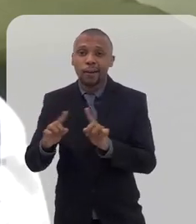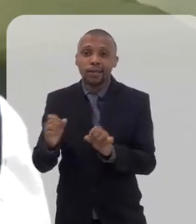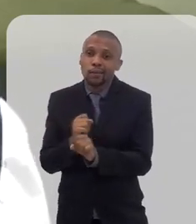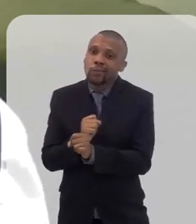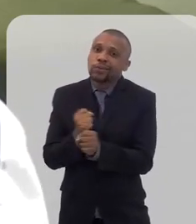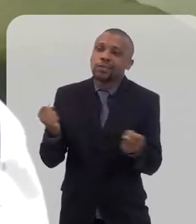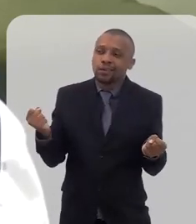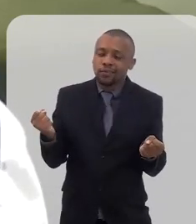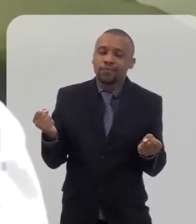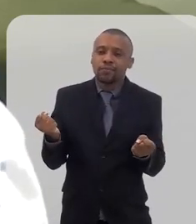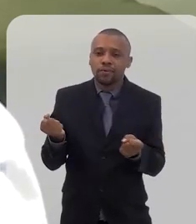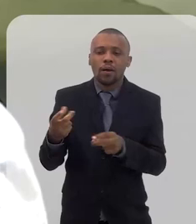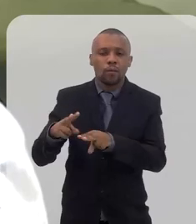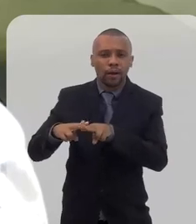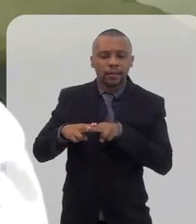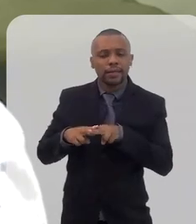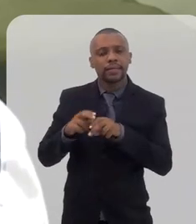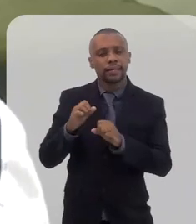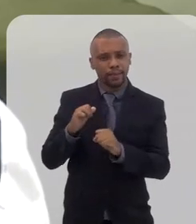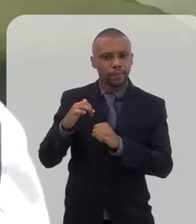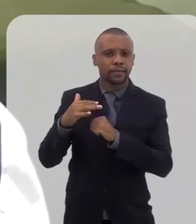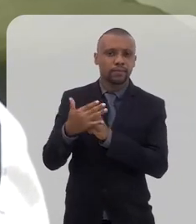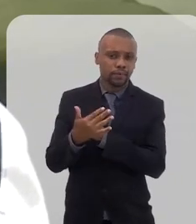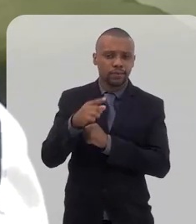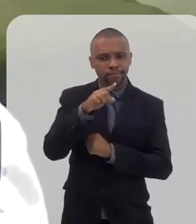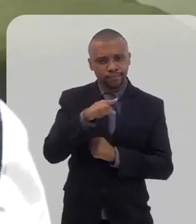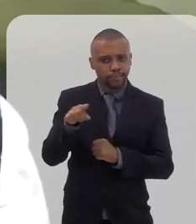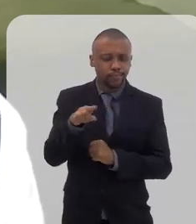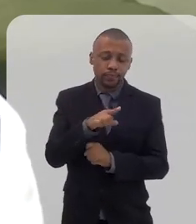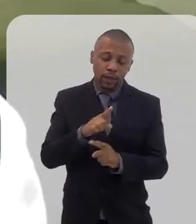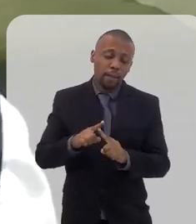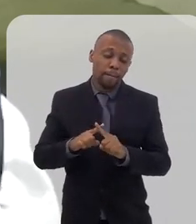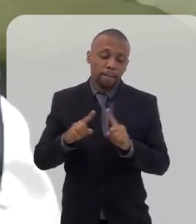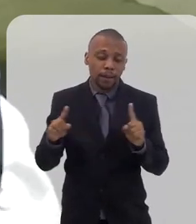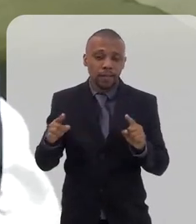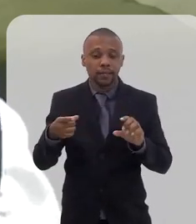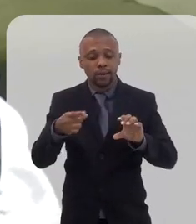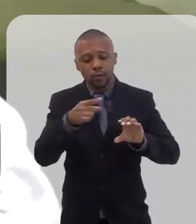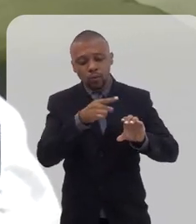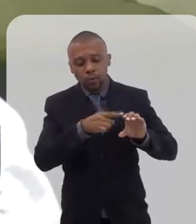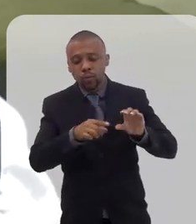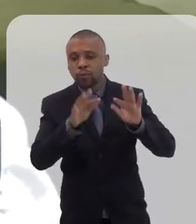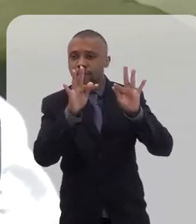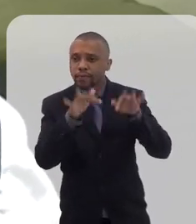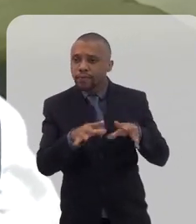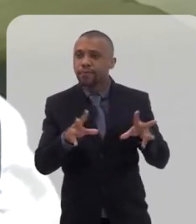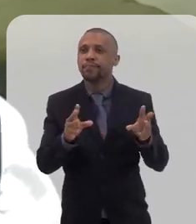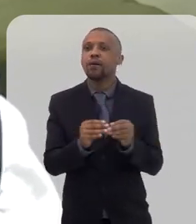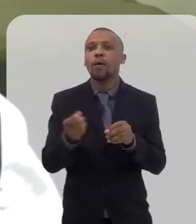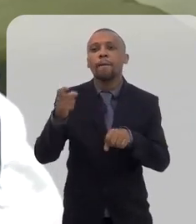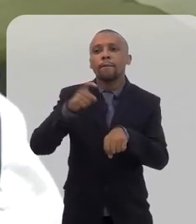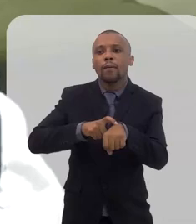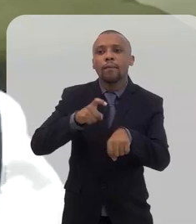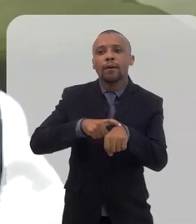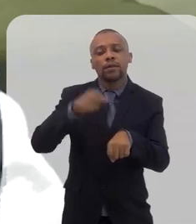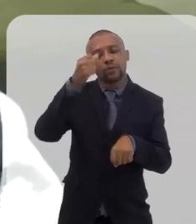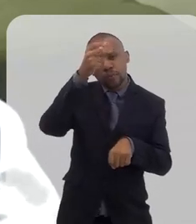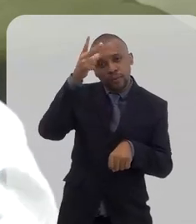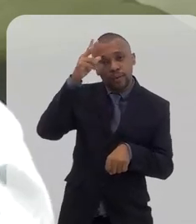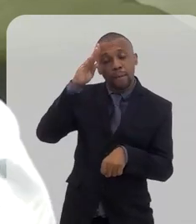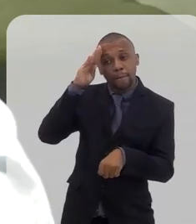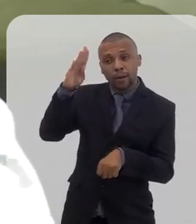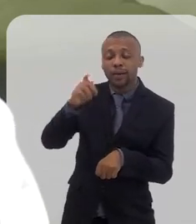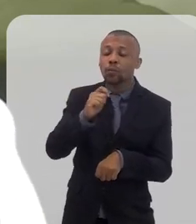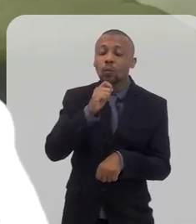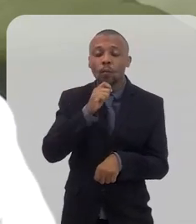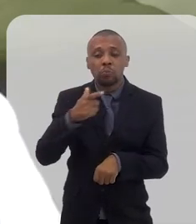adiamento de passagem por conta da pandemia, né? Mas, assim, é um fechamento de ciclo, é um momento que os municípios, principalmente os municípios